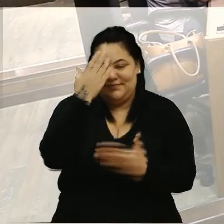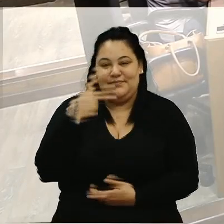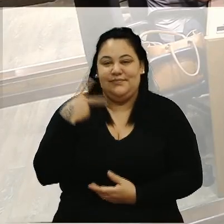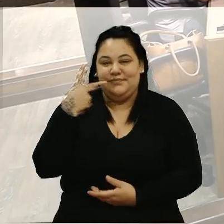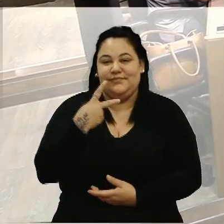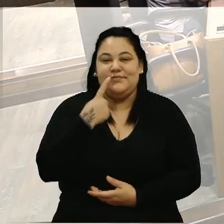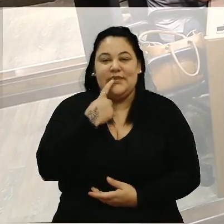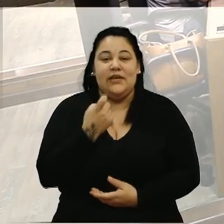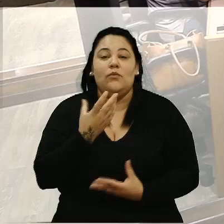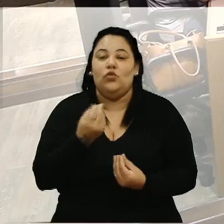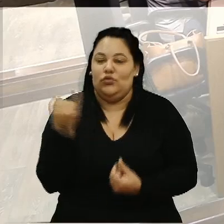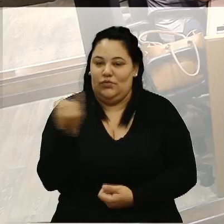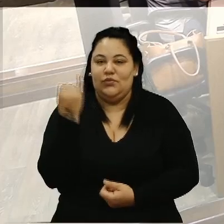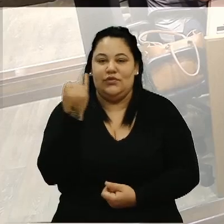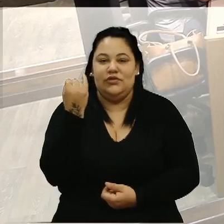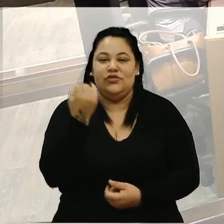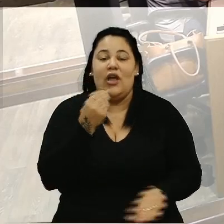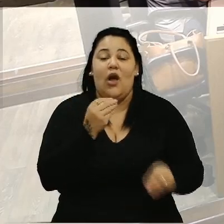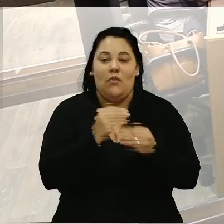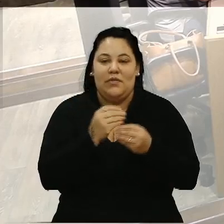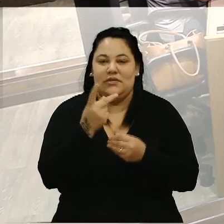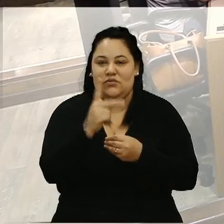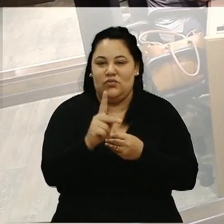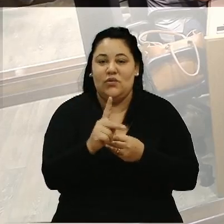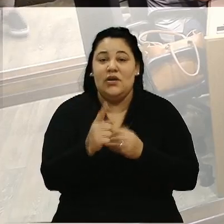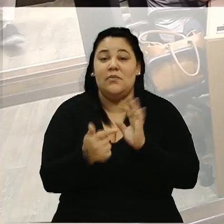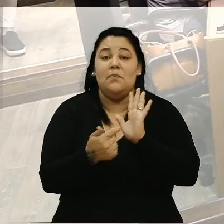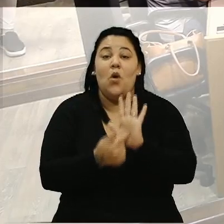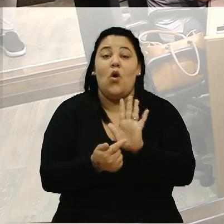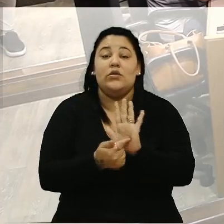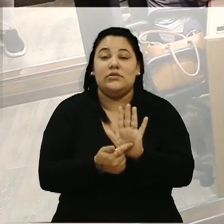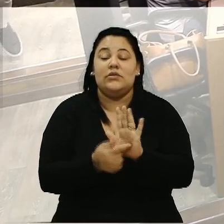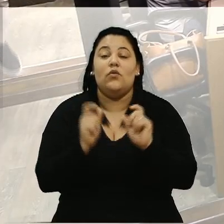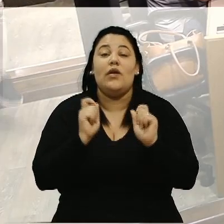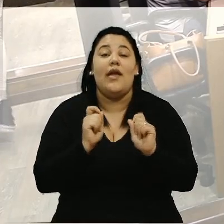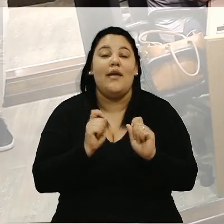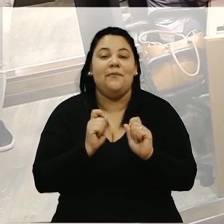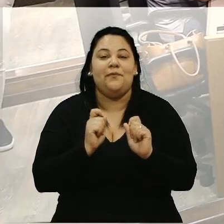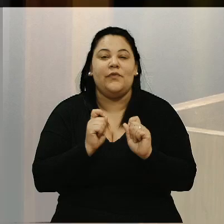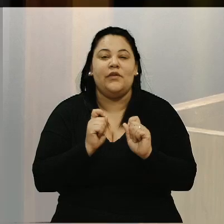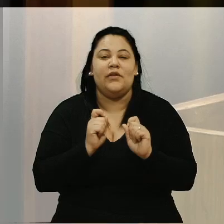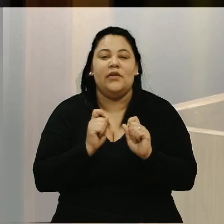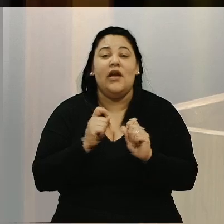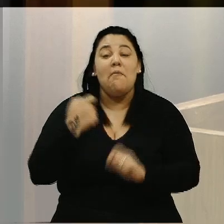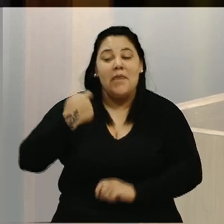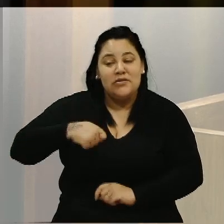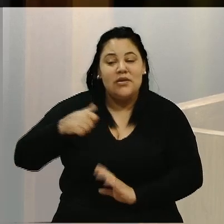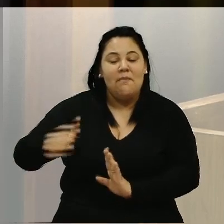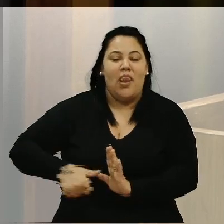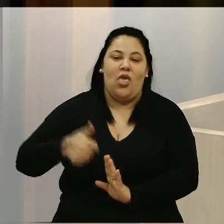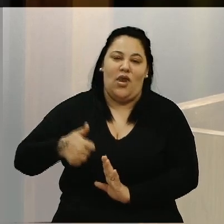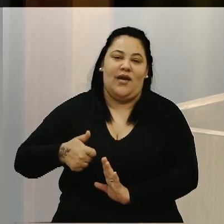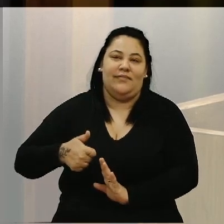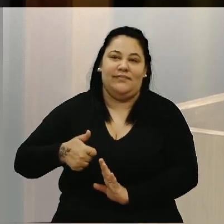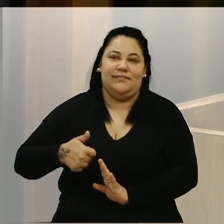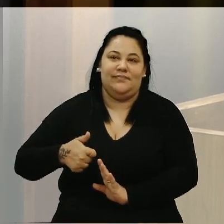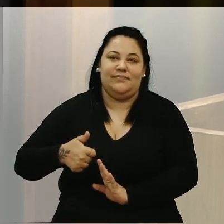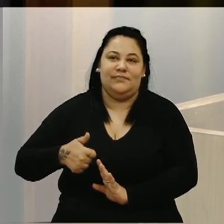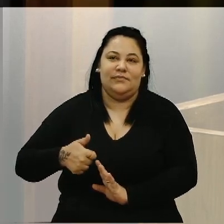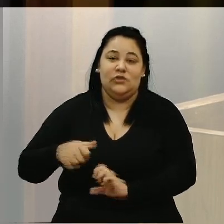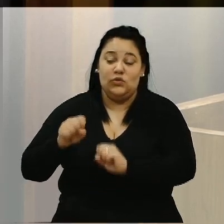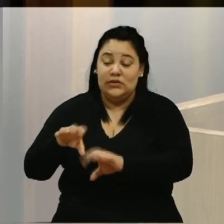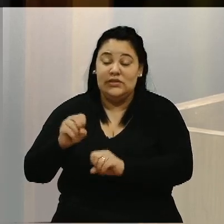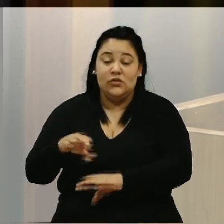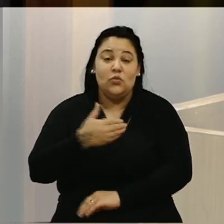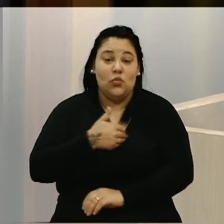importante essa sua contribuição, que nos mostra que a gente precisa melhorar não só no ensino